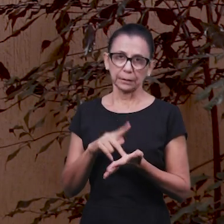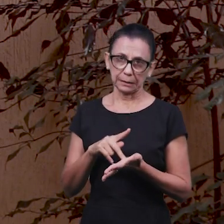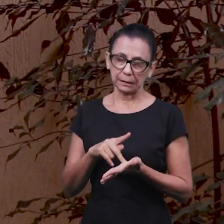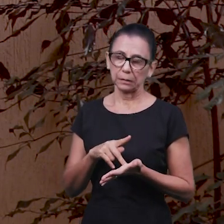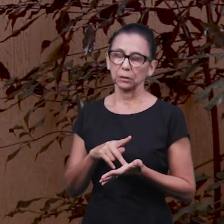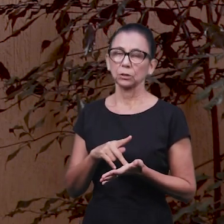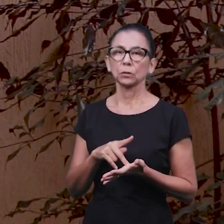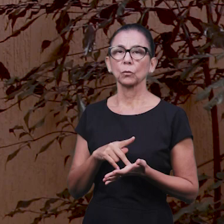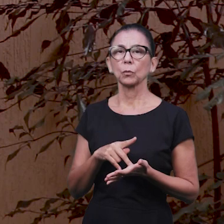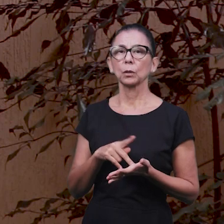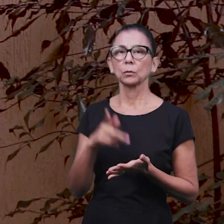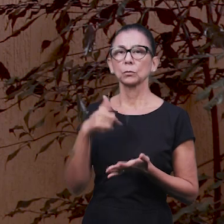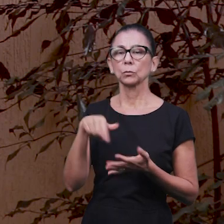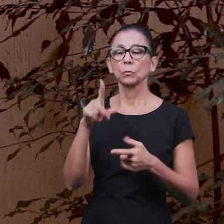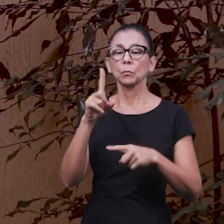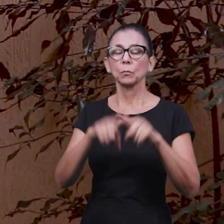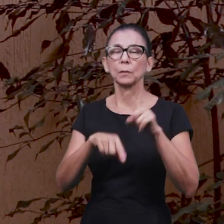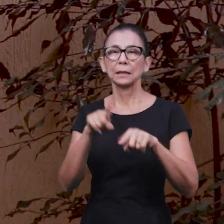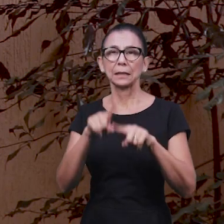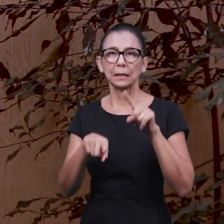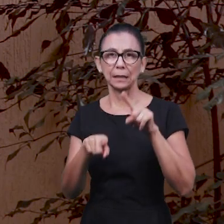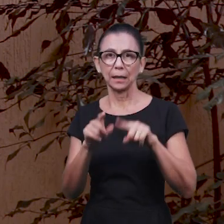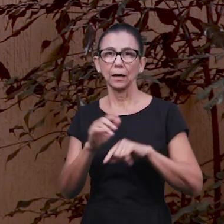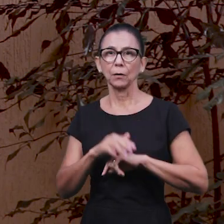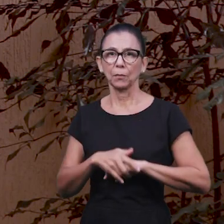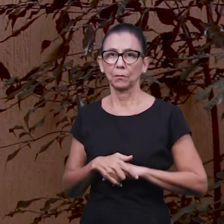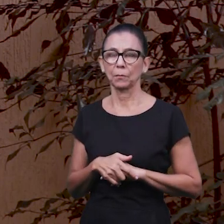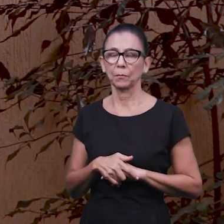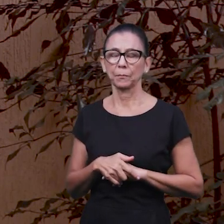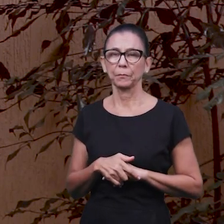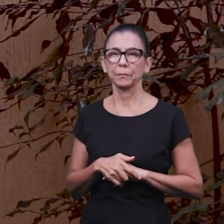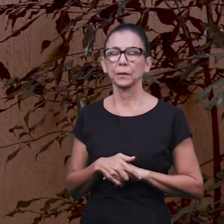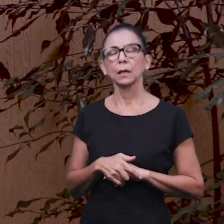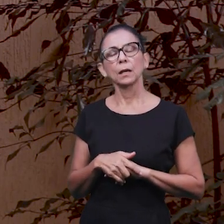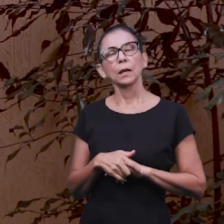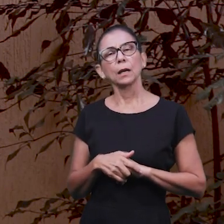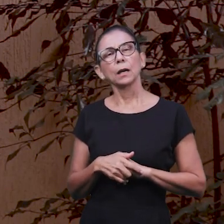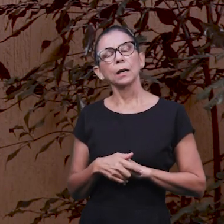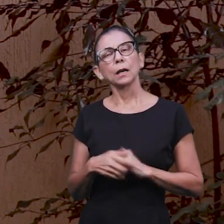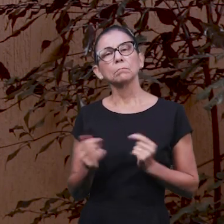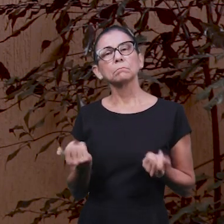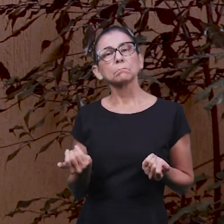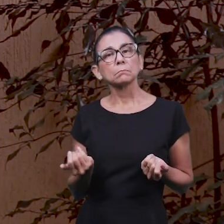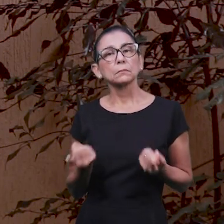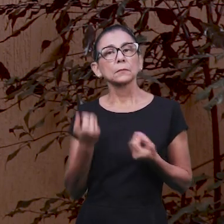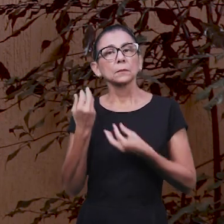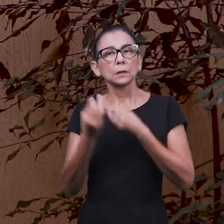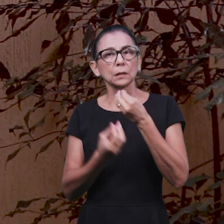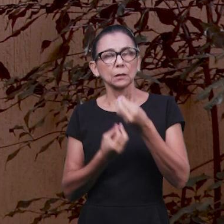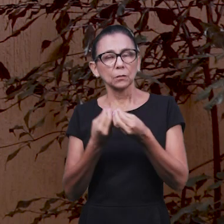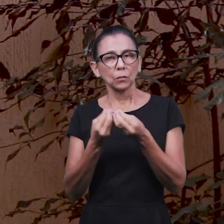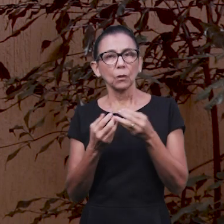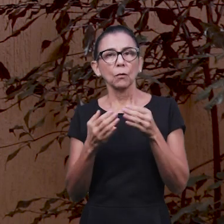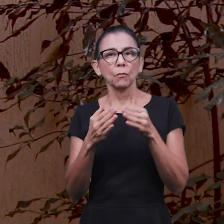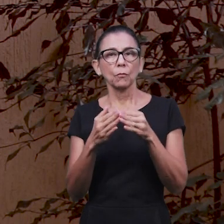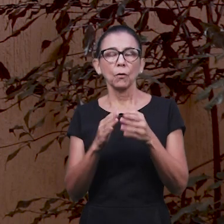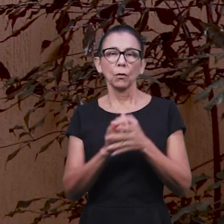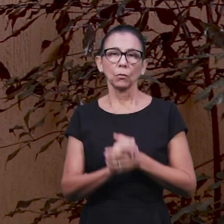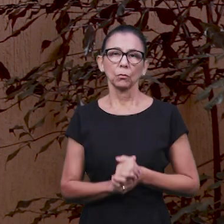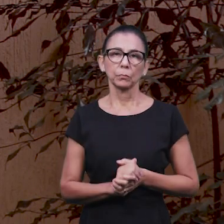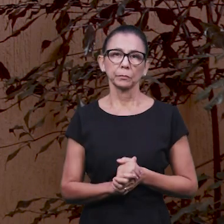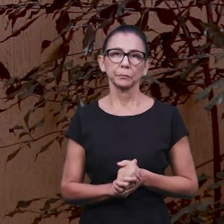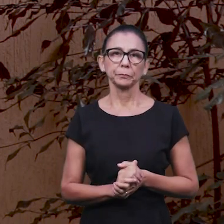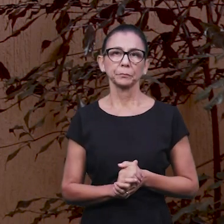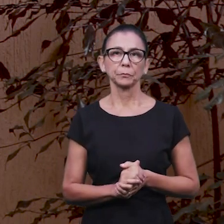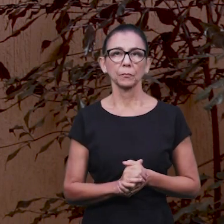quando nós recebemos o material, nós recebemos esse material como? Para criança, né? O material dos